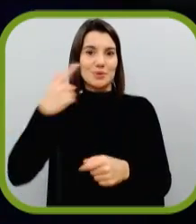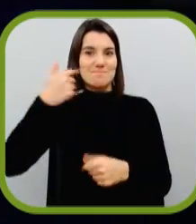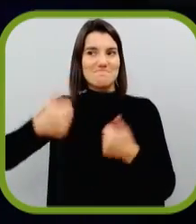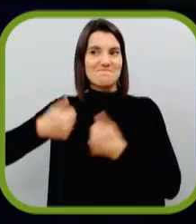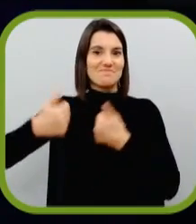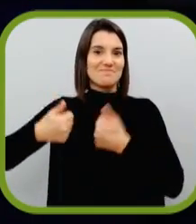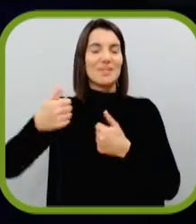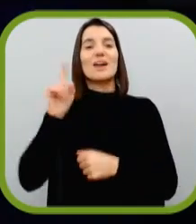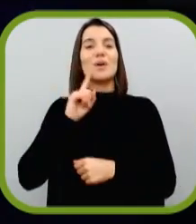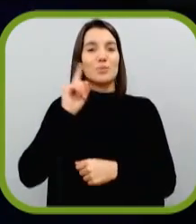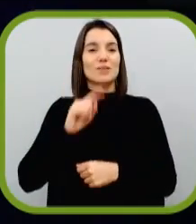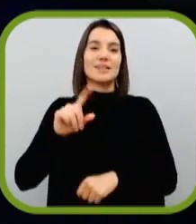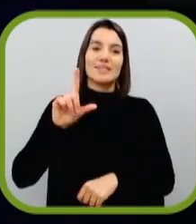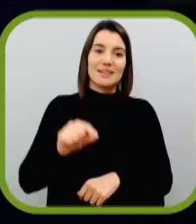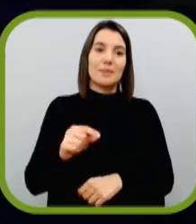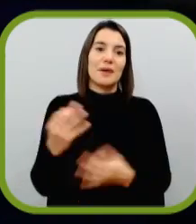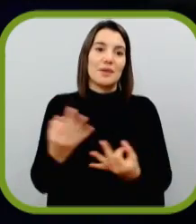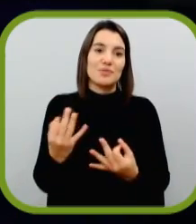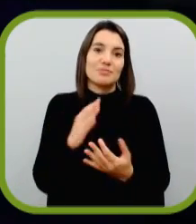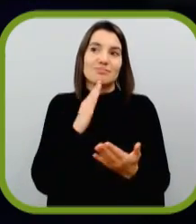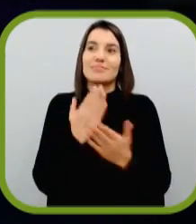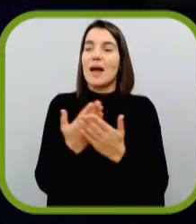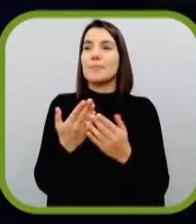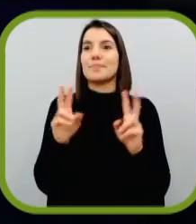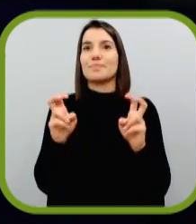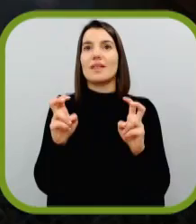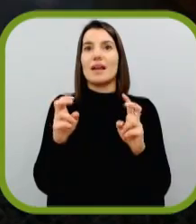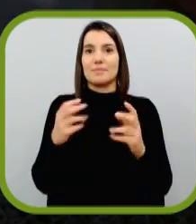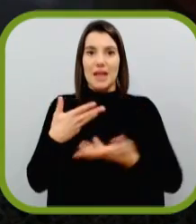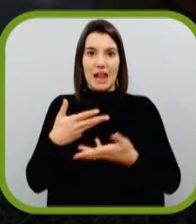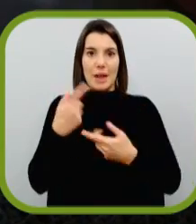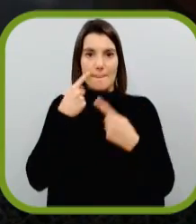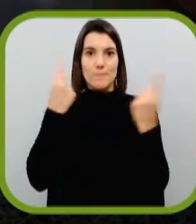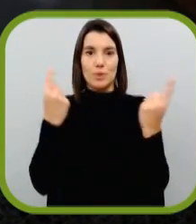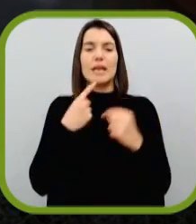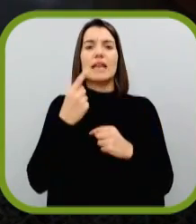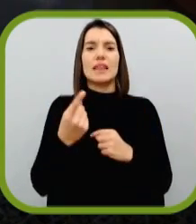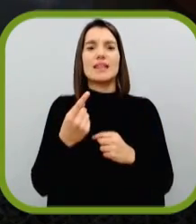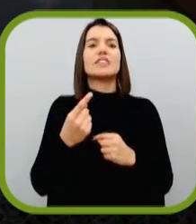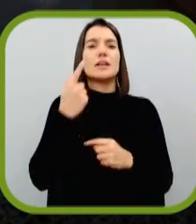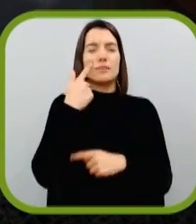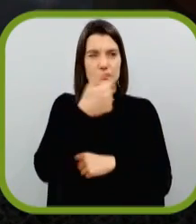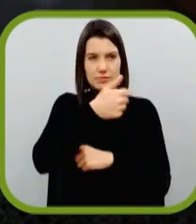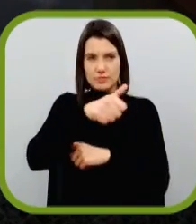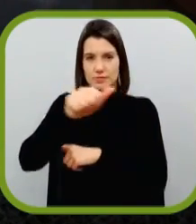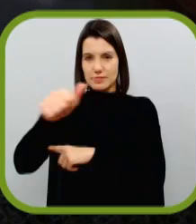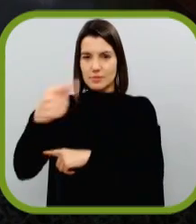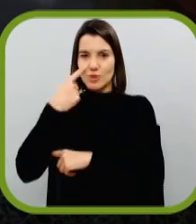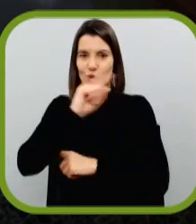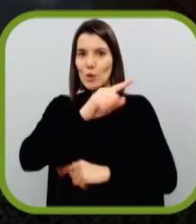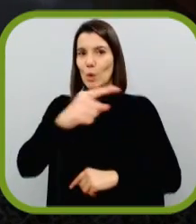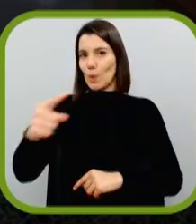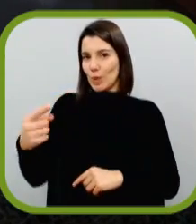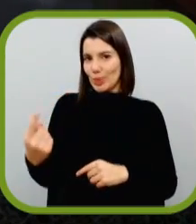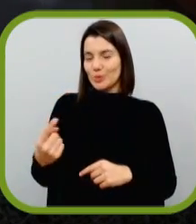um elemento fundamental, aquilo que em relações públicas se chama o mapeamento dos stakeholders. Sem conhecermos